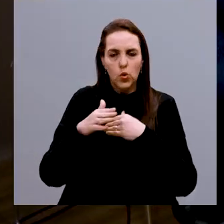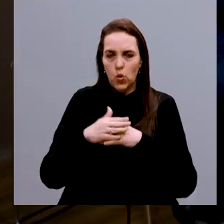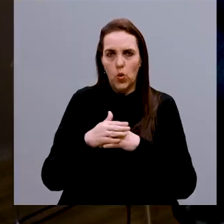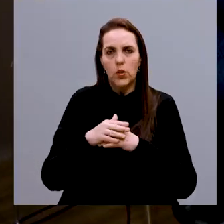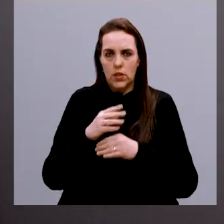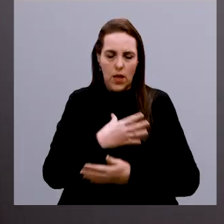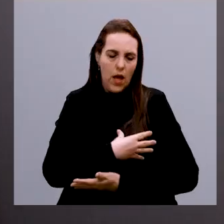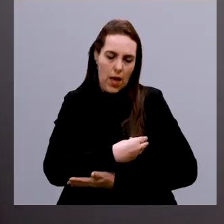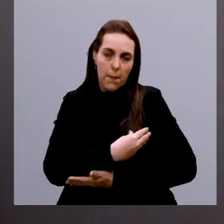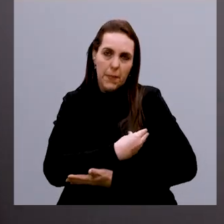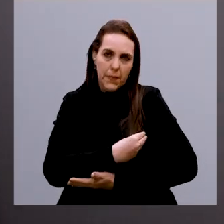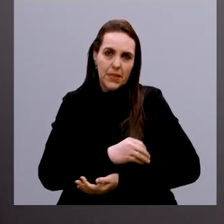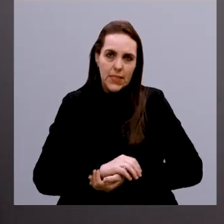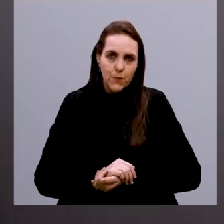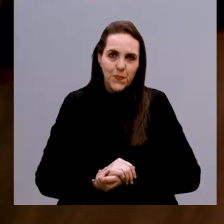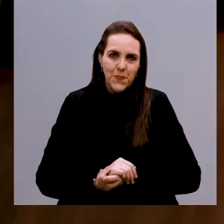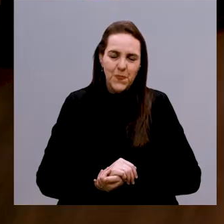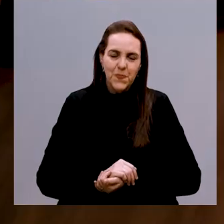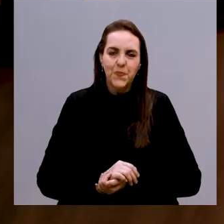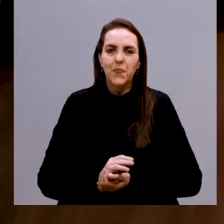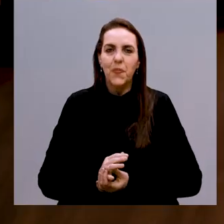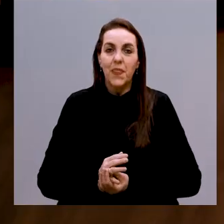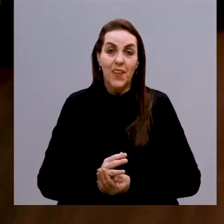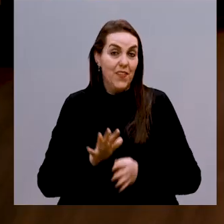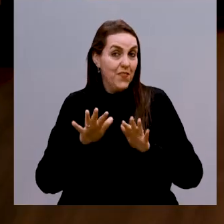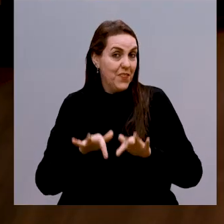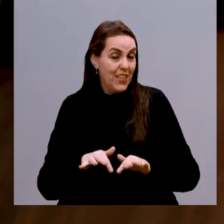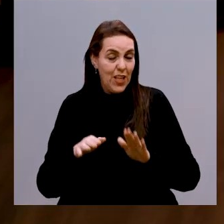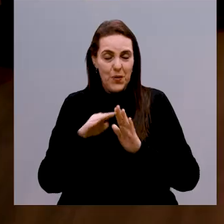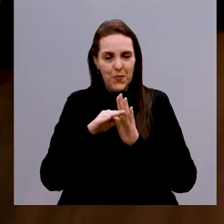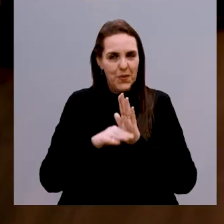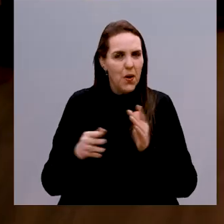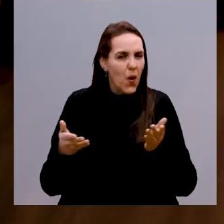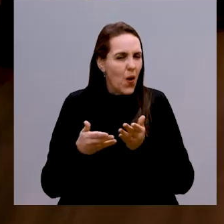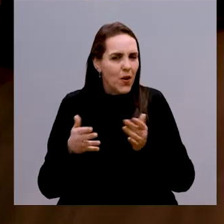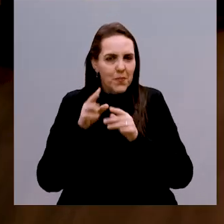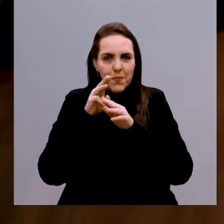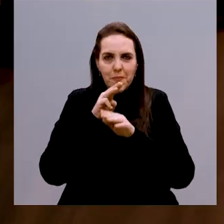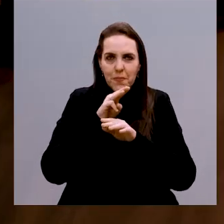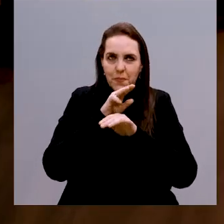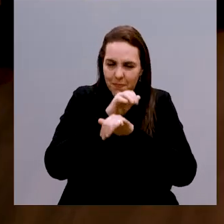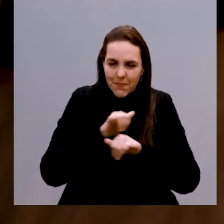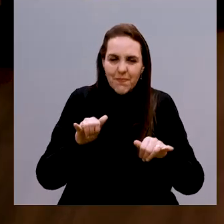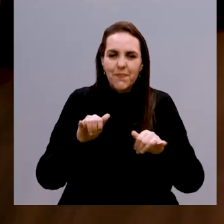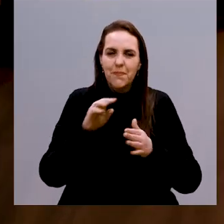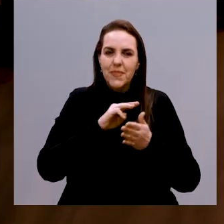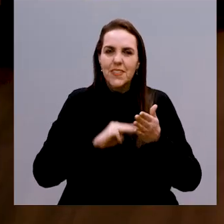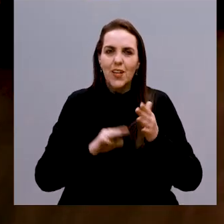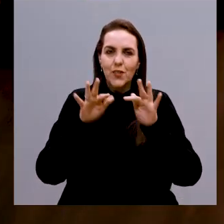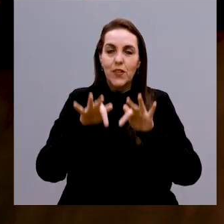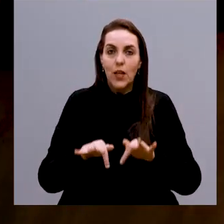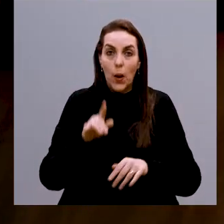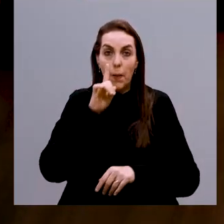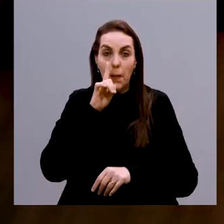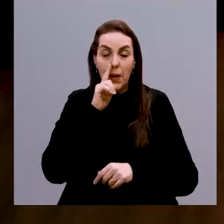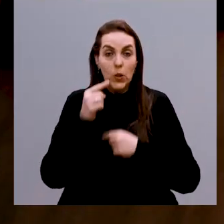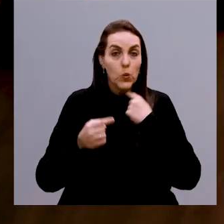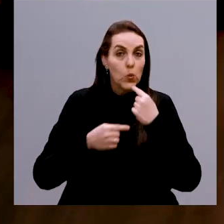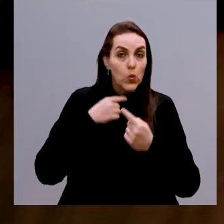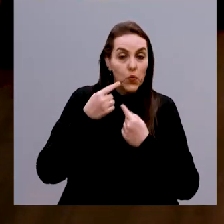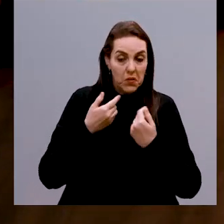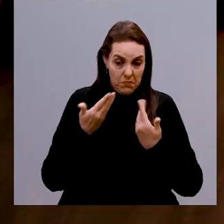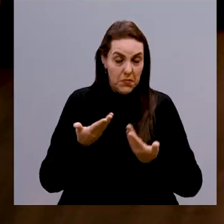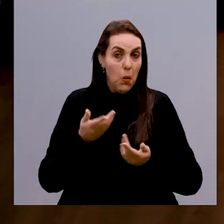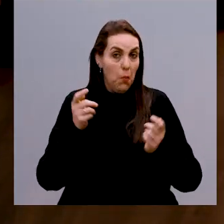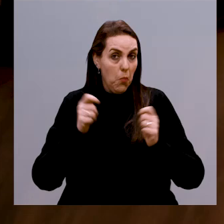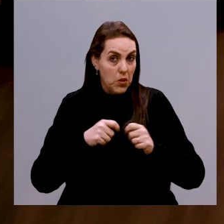que elas tiverem em relação à amamentação. Bom, meninas, estamos no final do programa. Só uma mensagem final aí para as mães que têm dúvida se